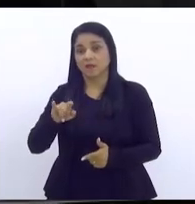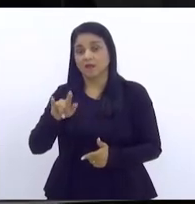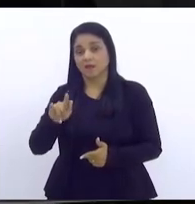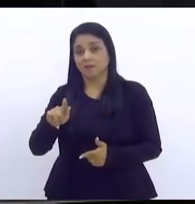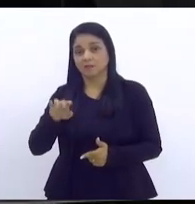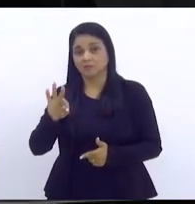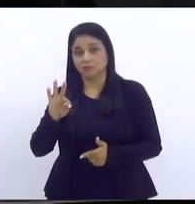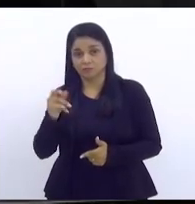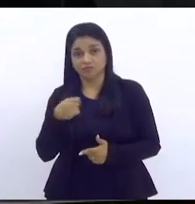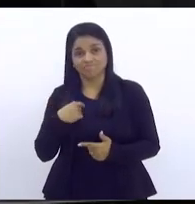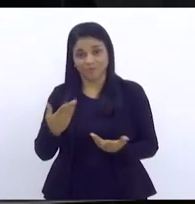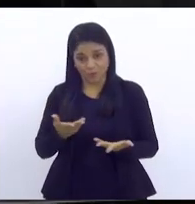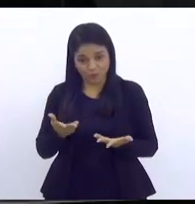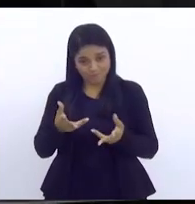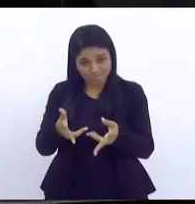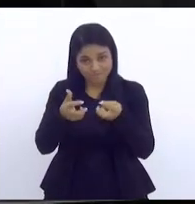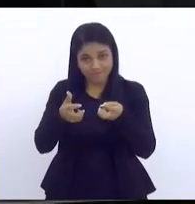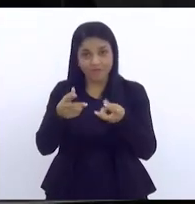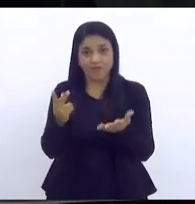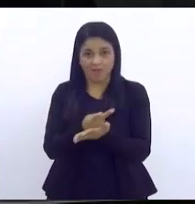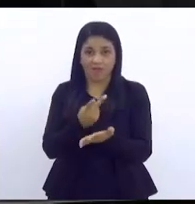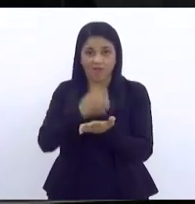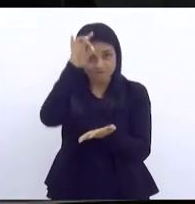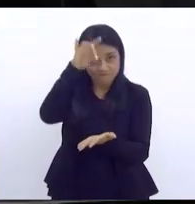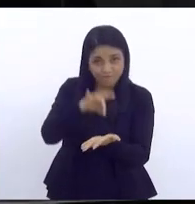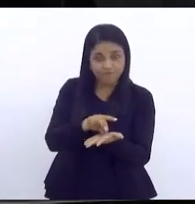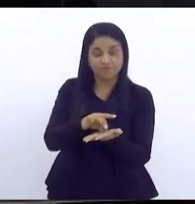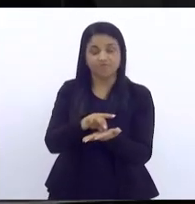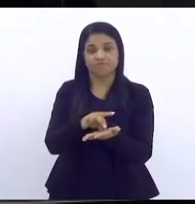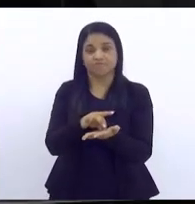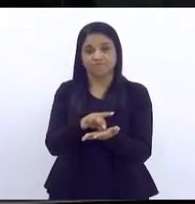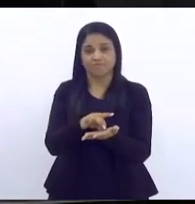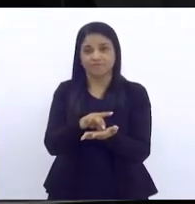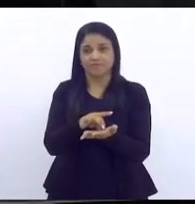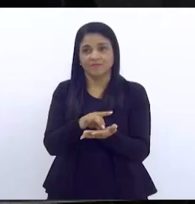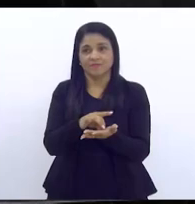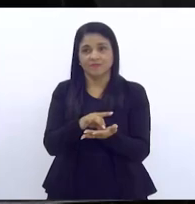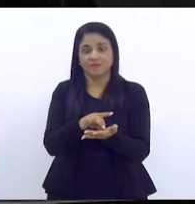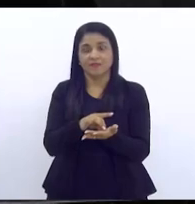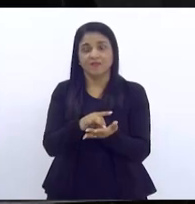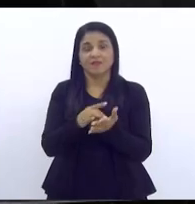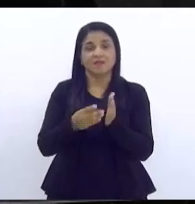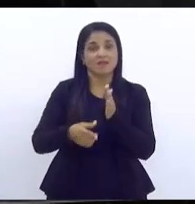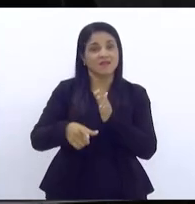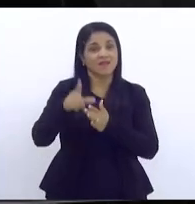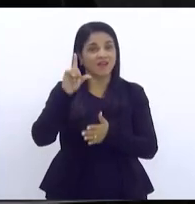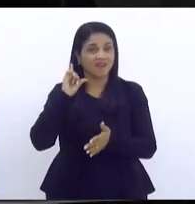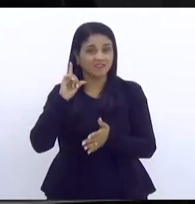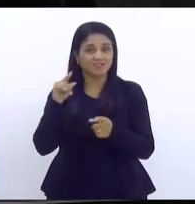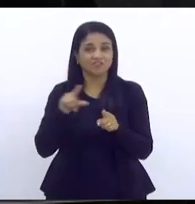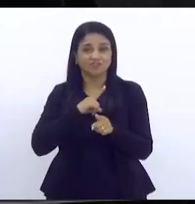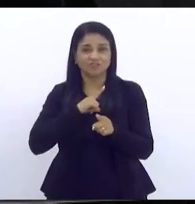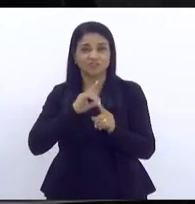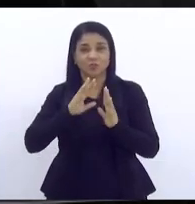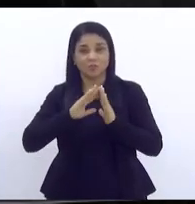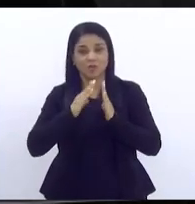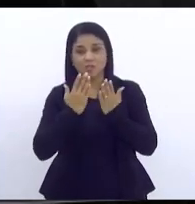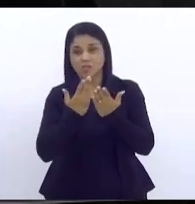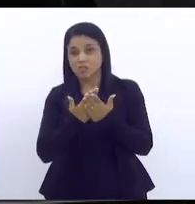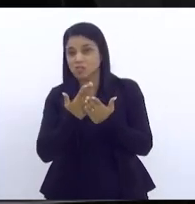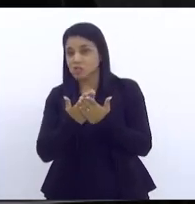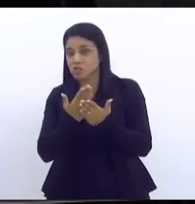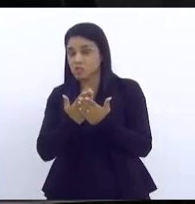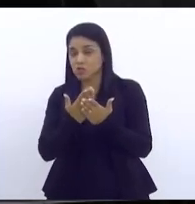esse erro entre existia a maior escola da área de